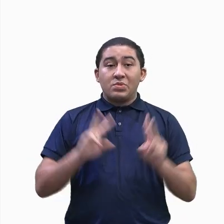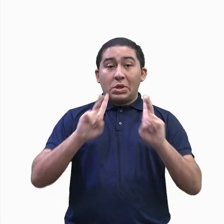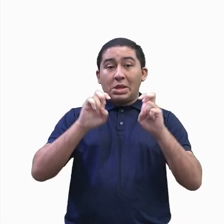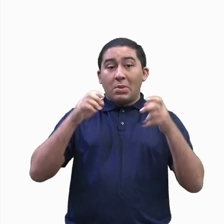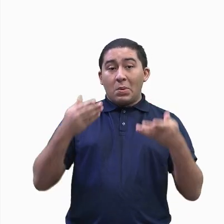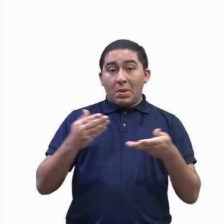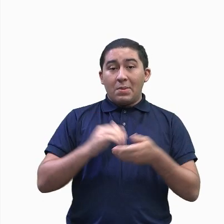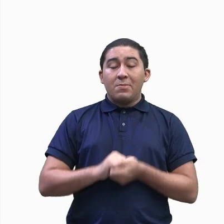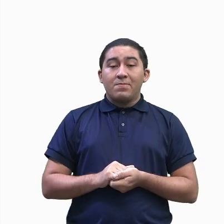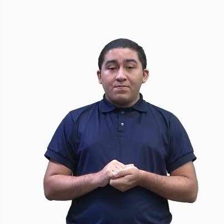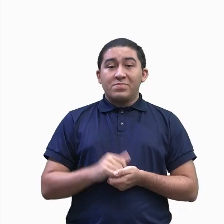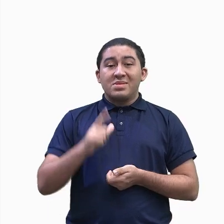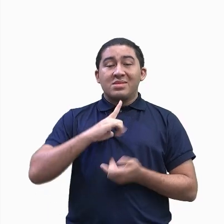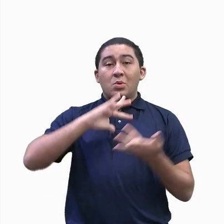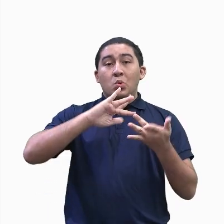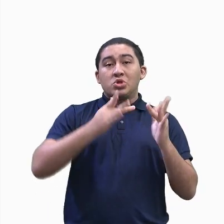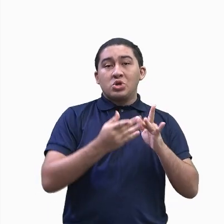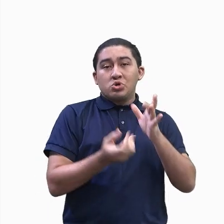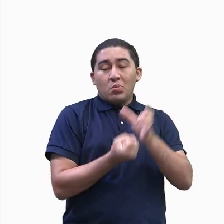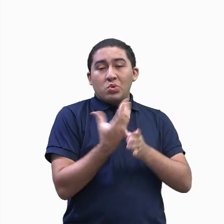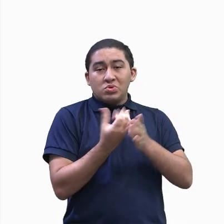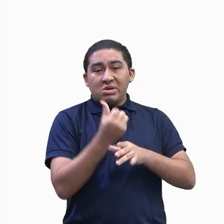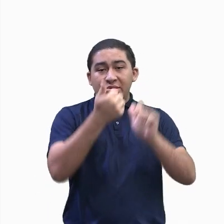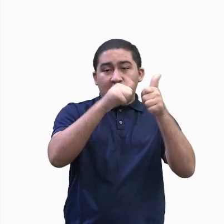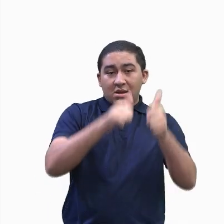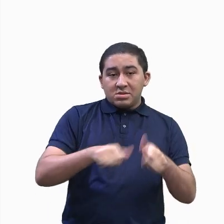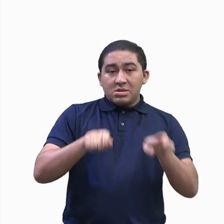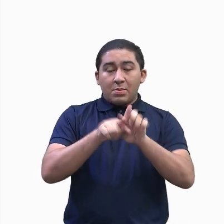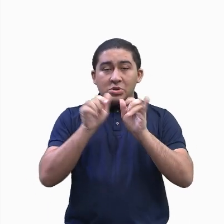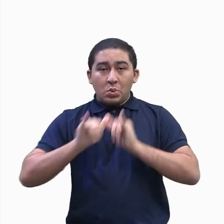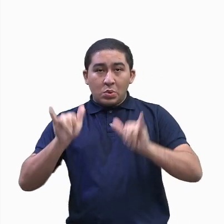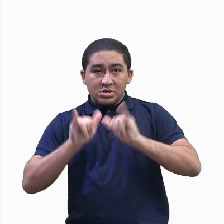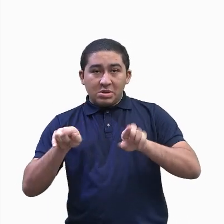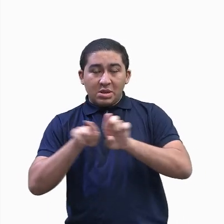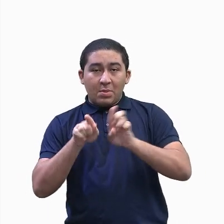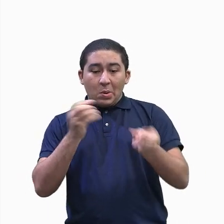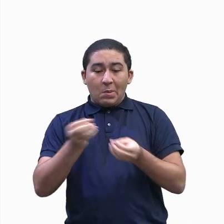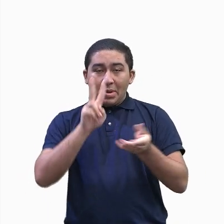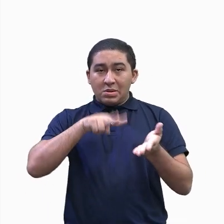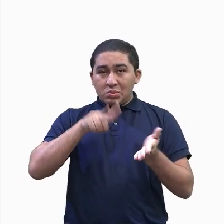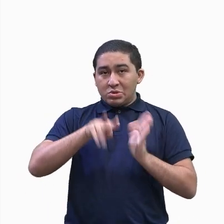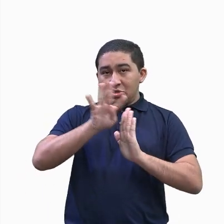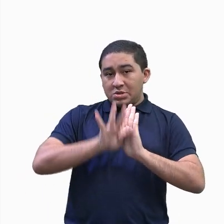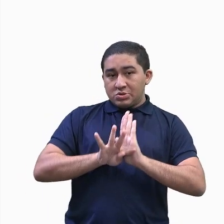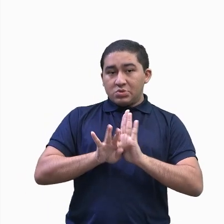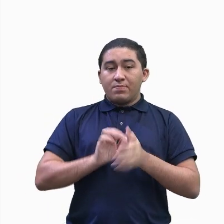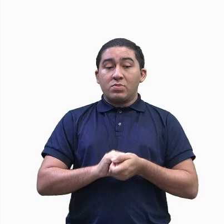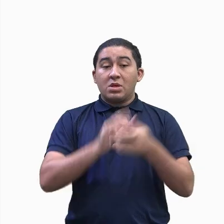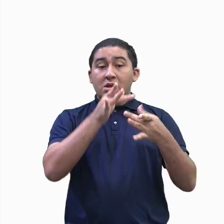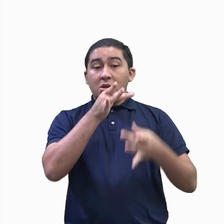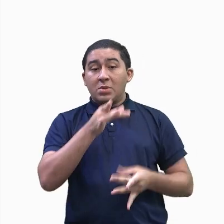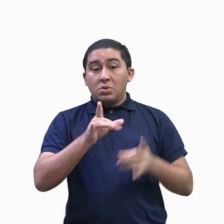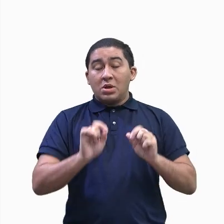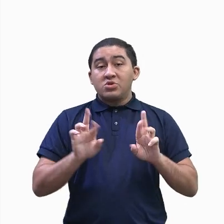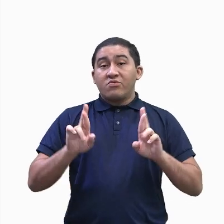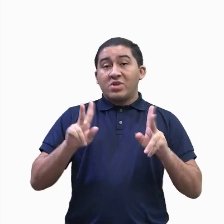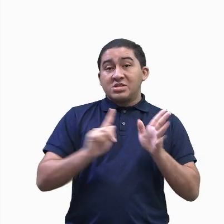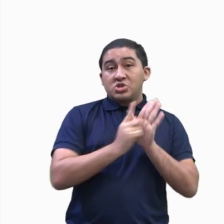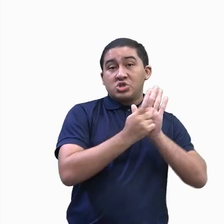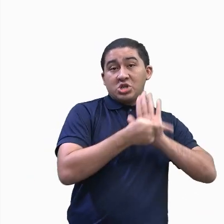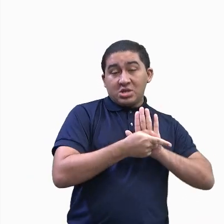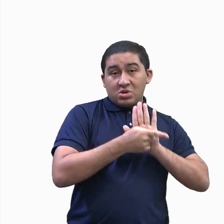conhecimento, reconstrução do contexto de produção, circulação, recepção de textos e o detalhamento, distinção entre